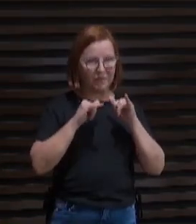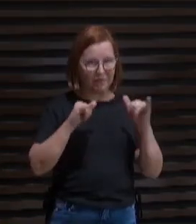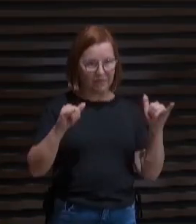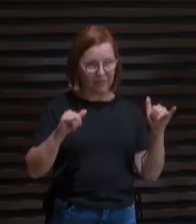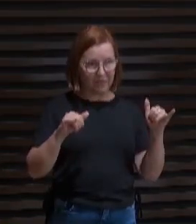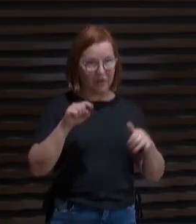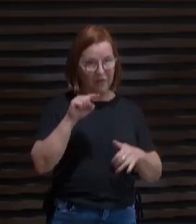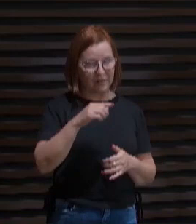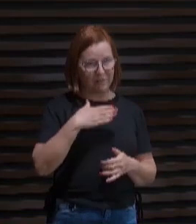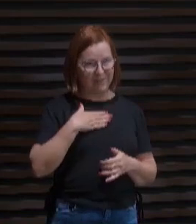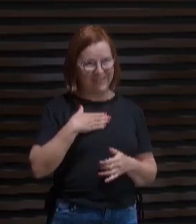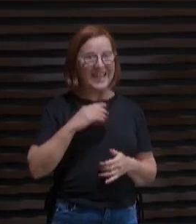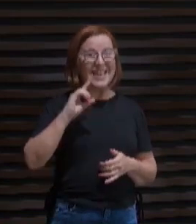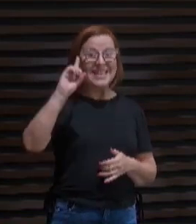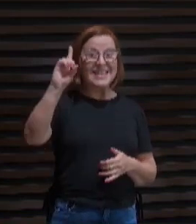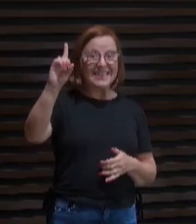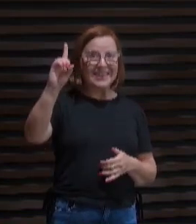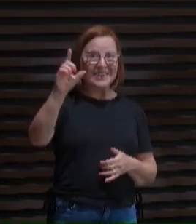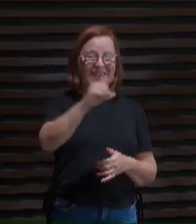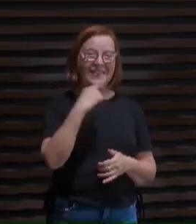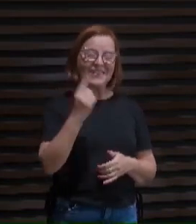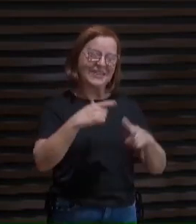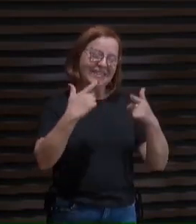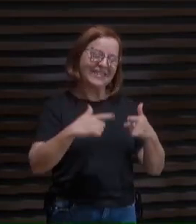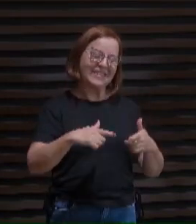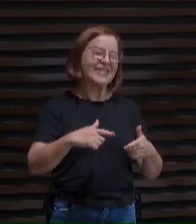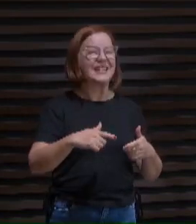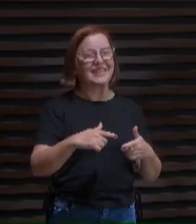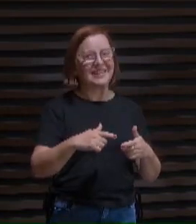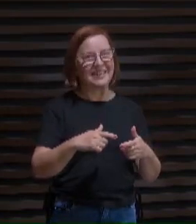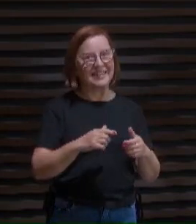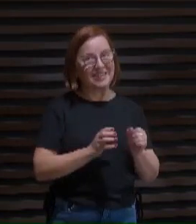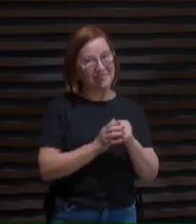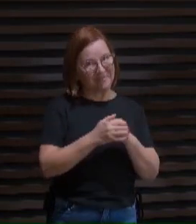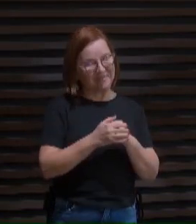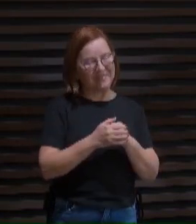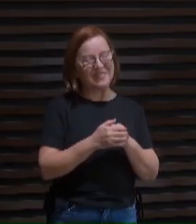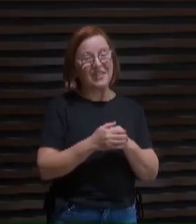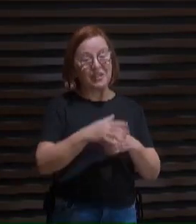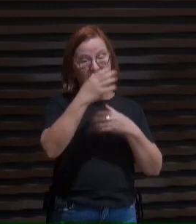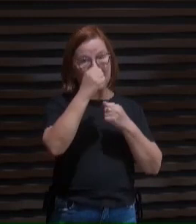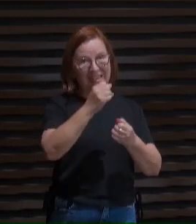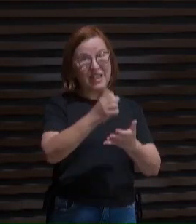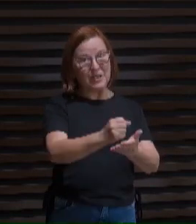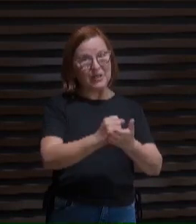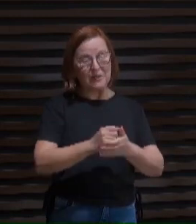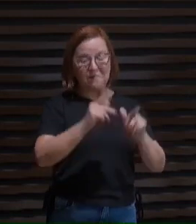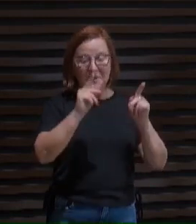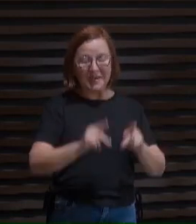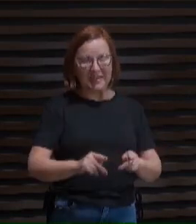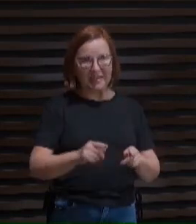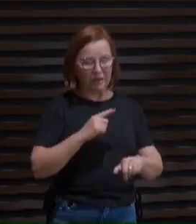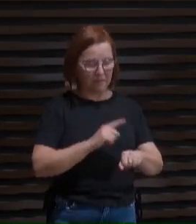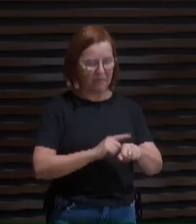e para mim que Deus é o nosso refúgio e fortaleza, socorro bem presente nas tribulações,